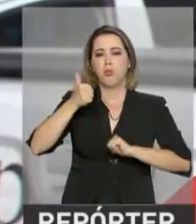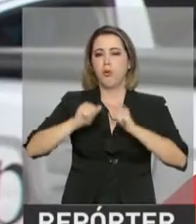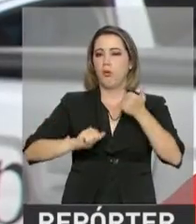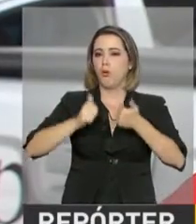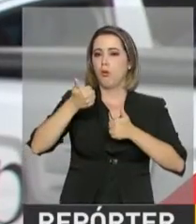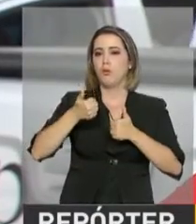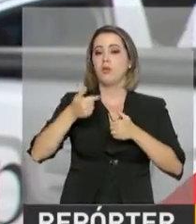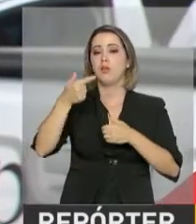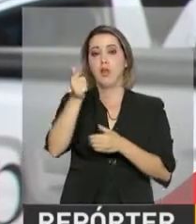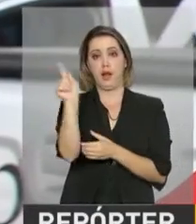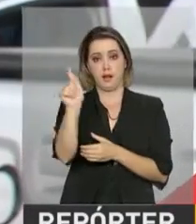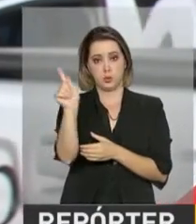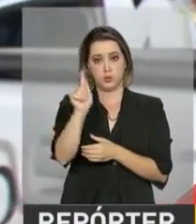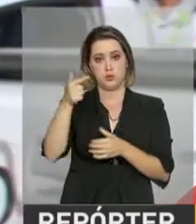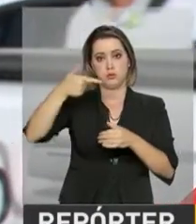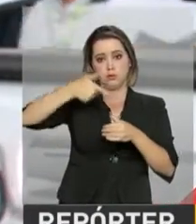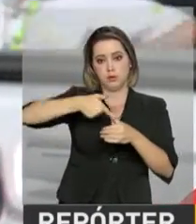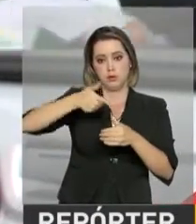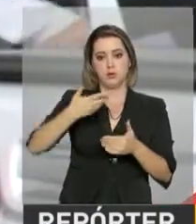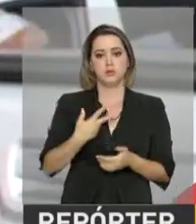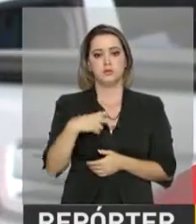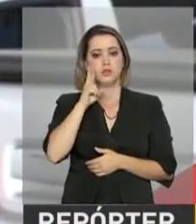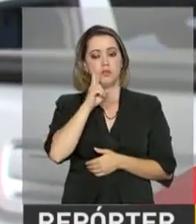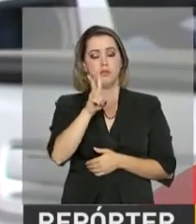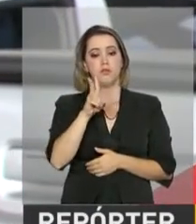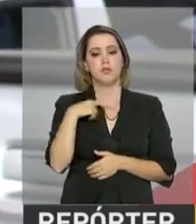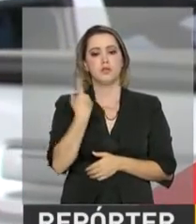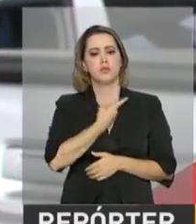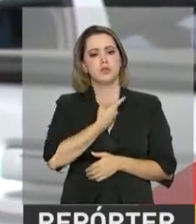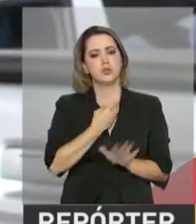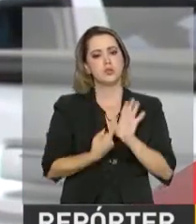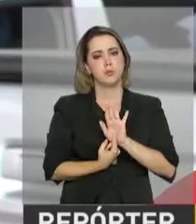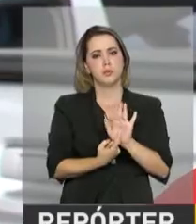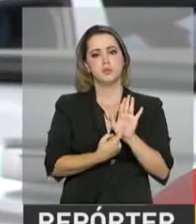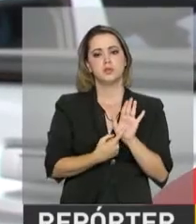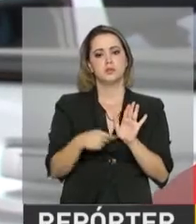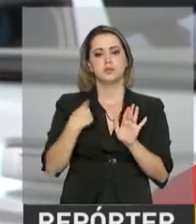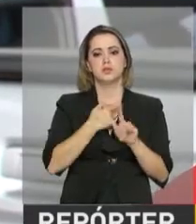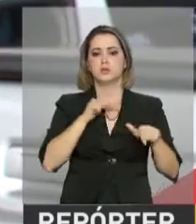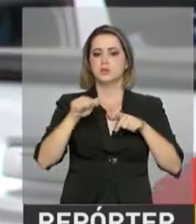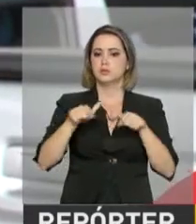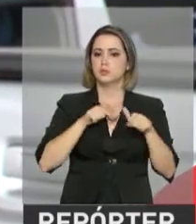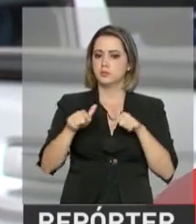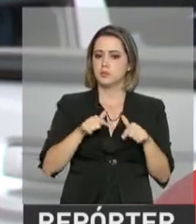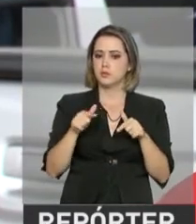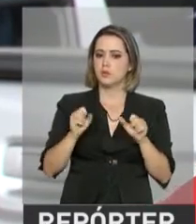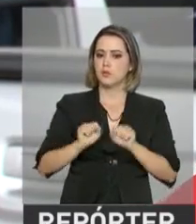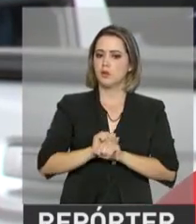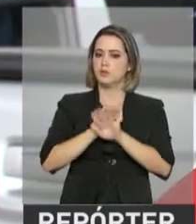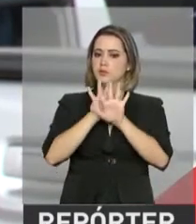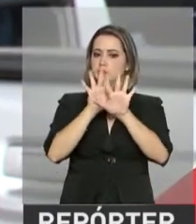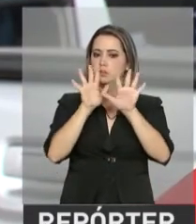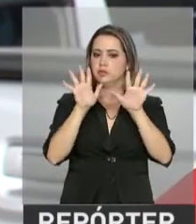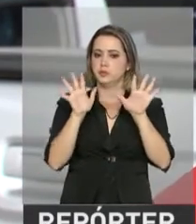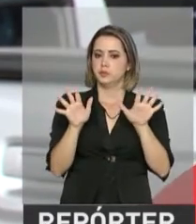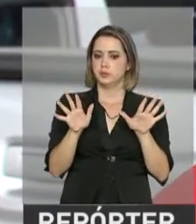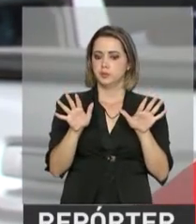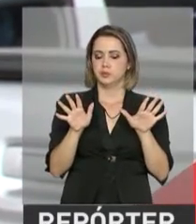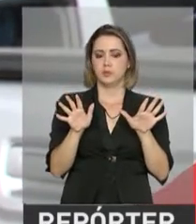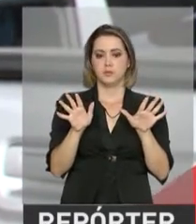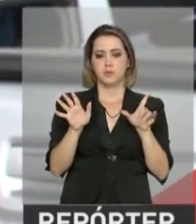imposta antes a gente e mostrar a incluir nossos clientes trabalho de uma forma transparente e